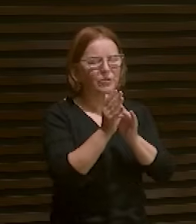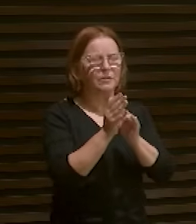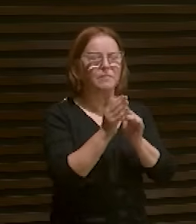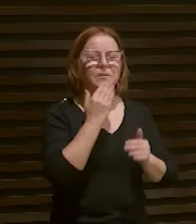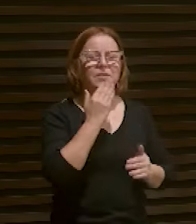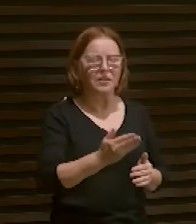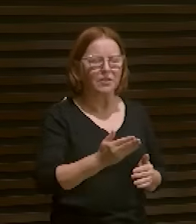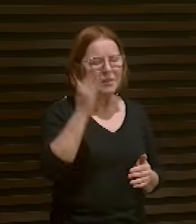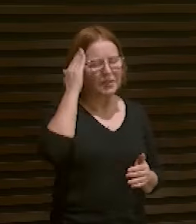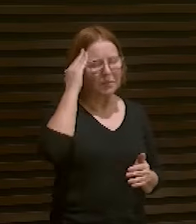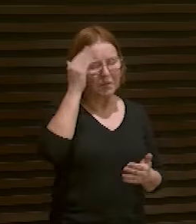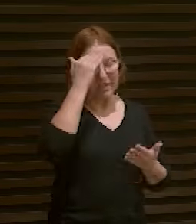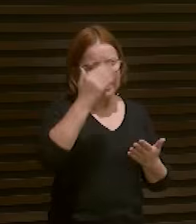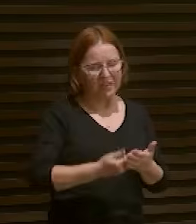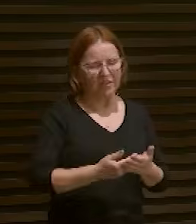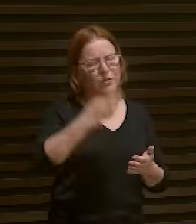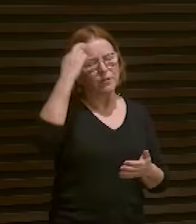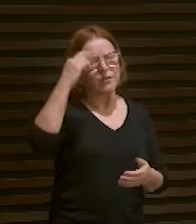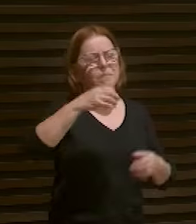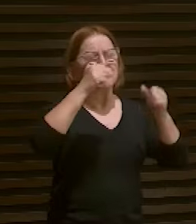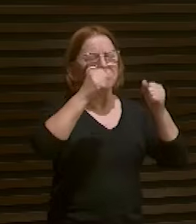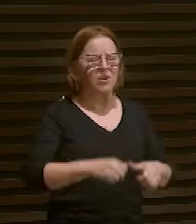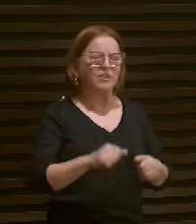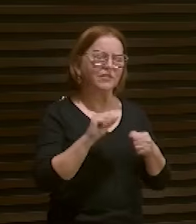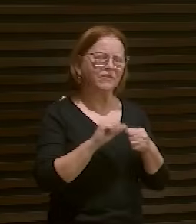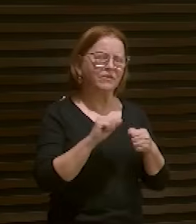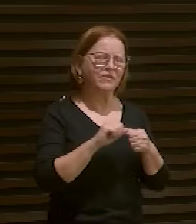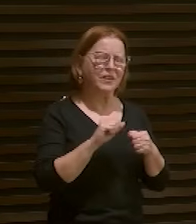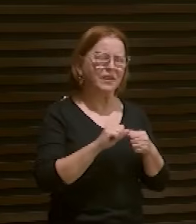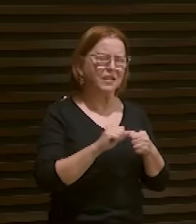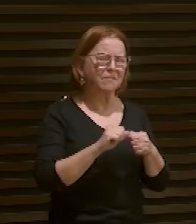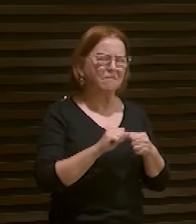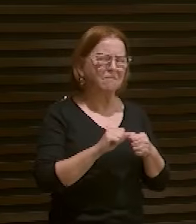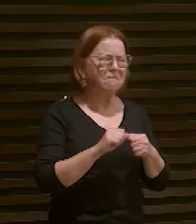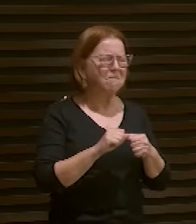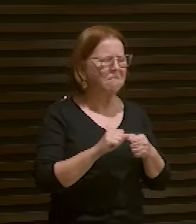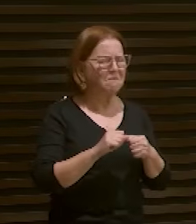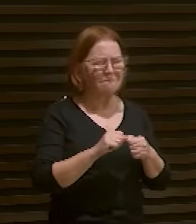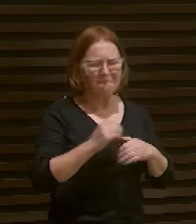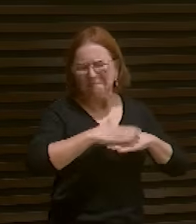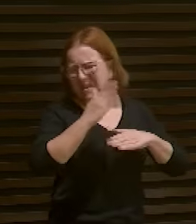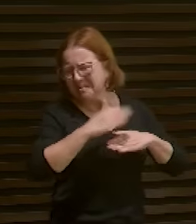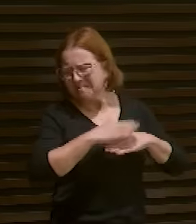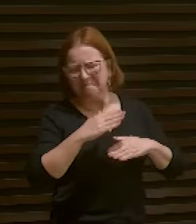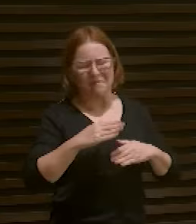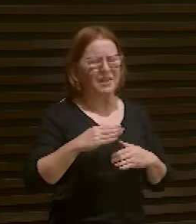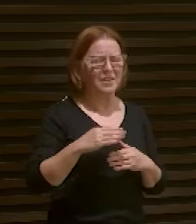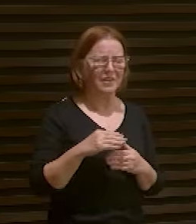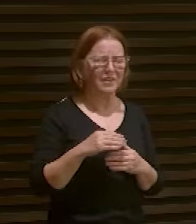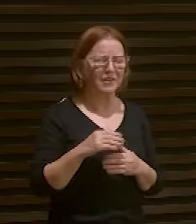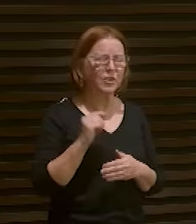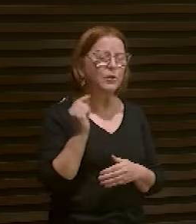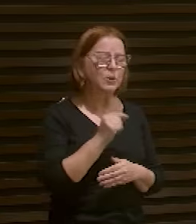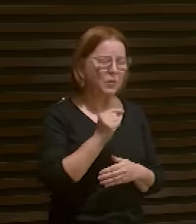e crendo que o Senhor pode fazer e faz infinitamente mais, além daquilo que pedimos